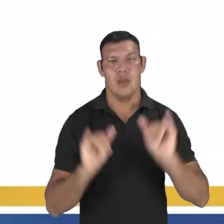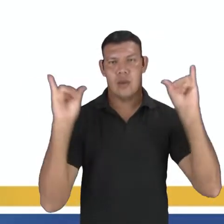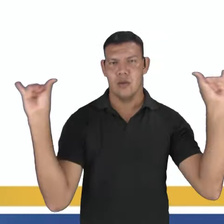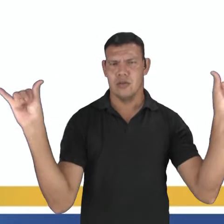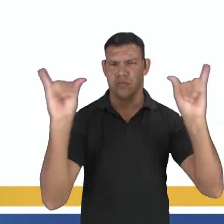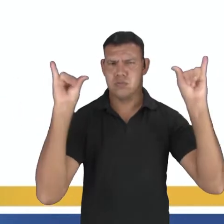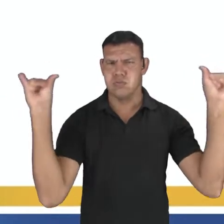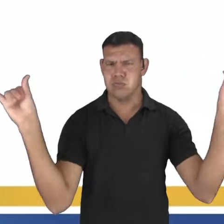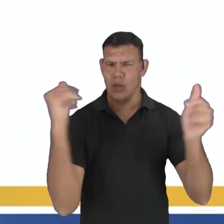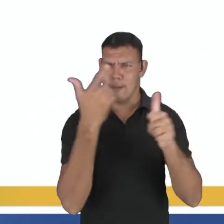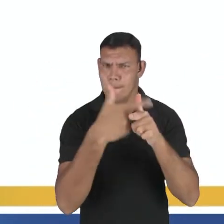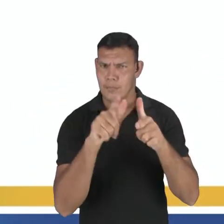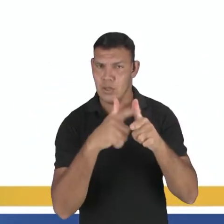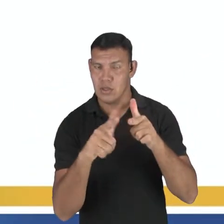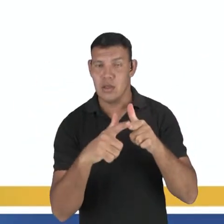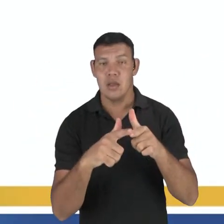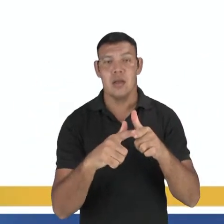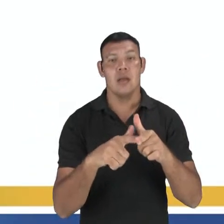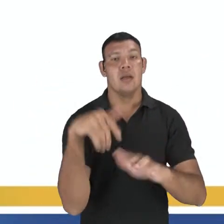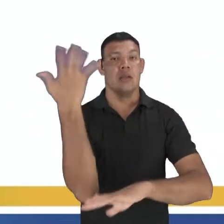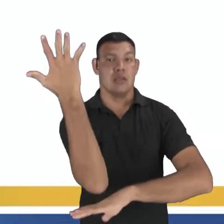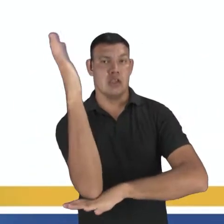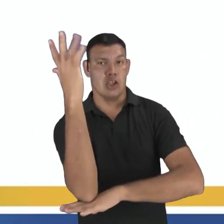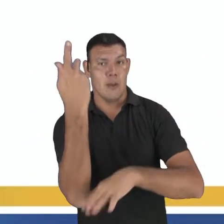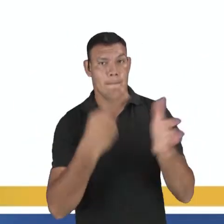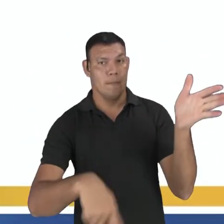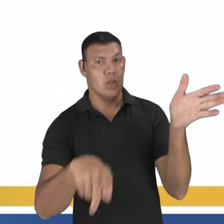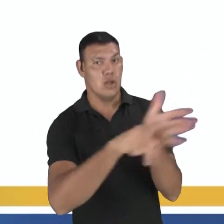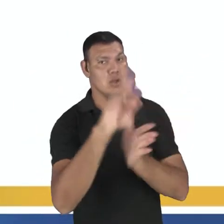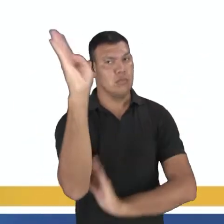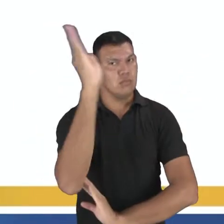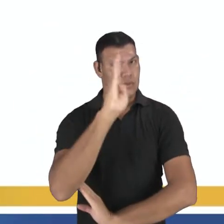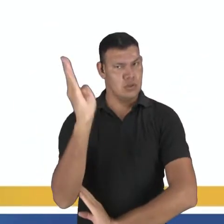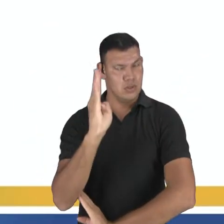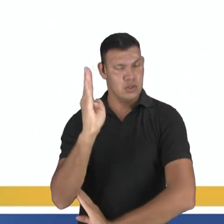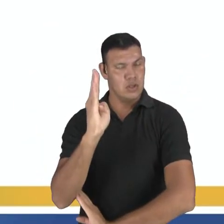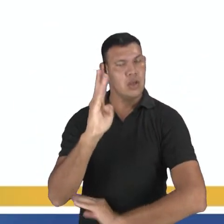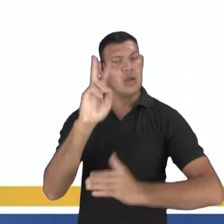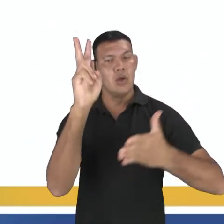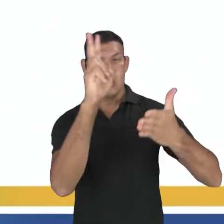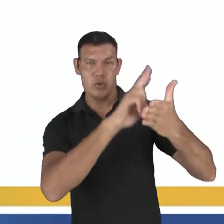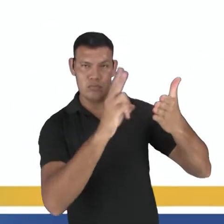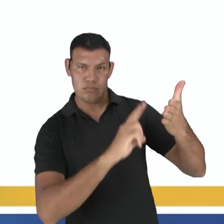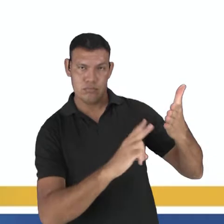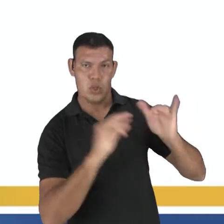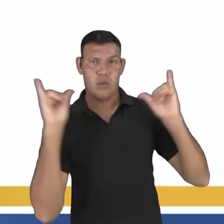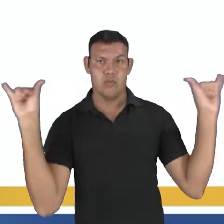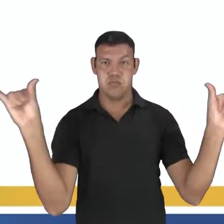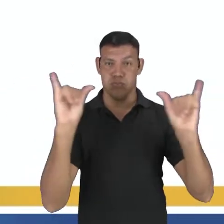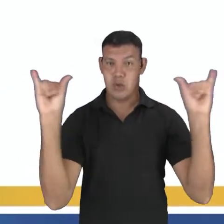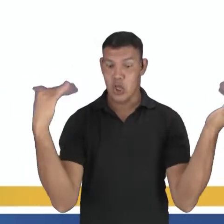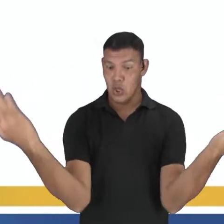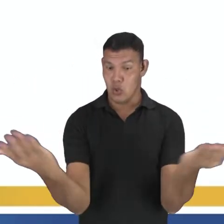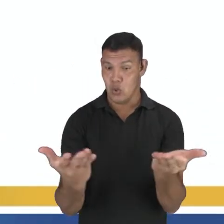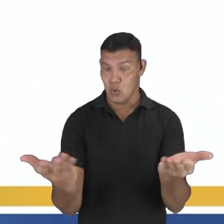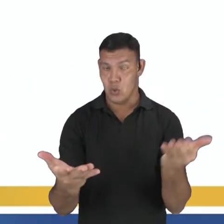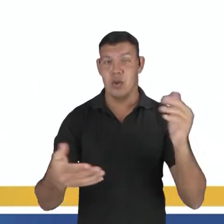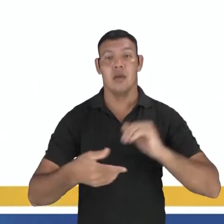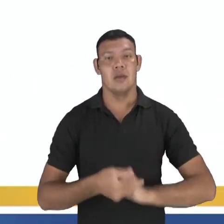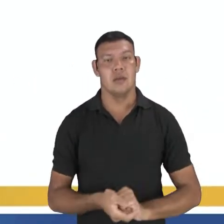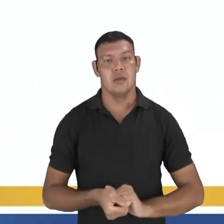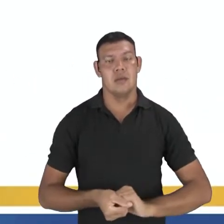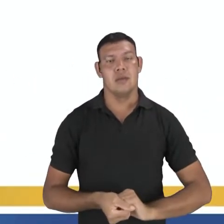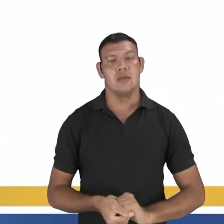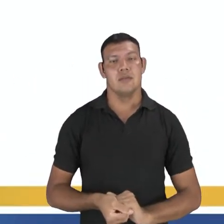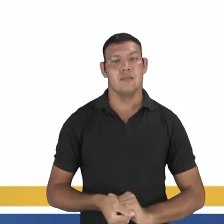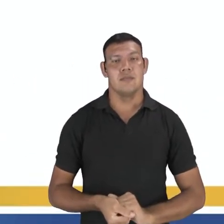notícias sobre as questões ambientais no Brasil, eu vou ler para vocês algumas dessas notícias que saíram recentemente, Eu vou